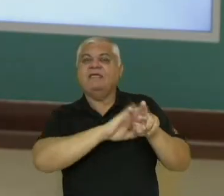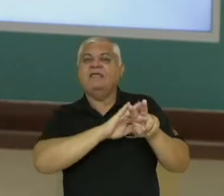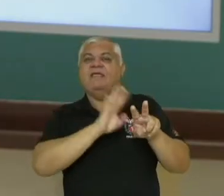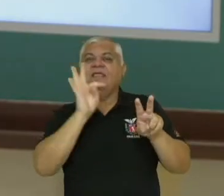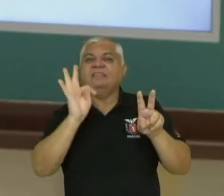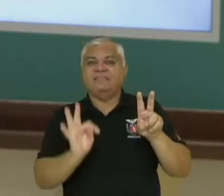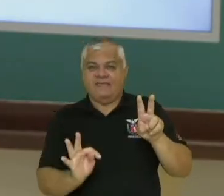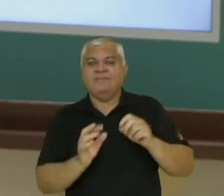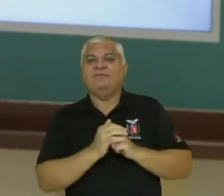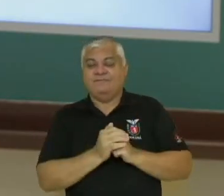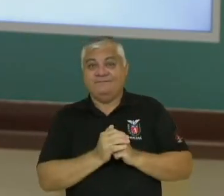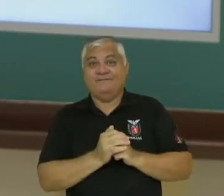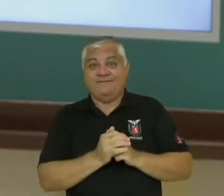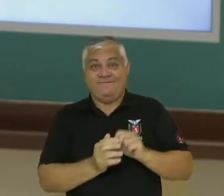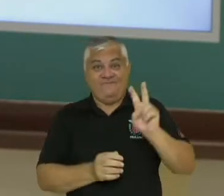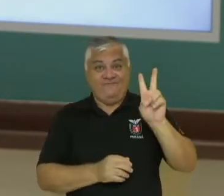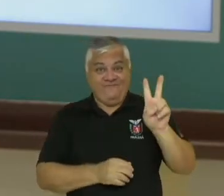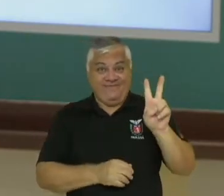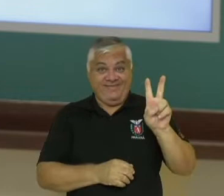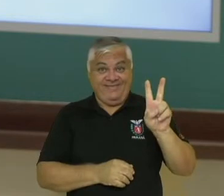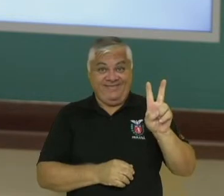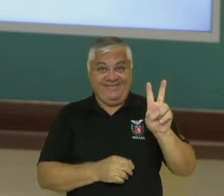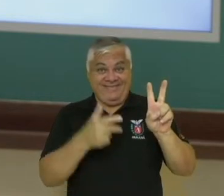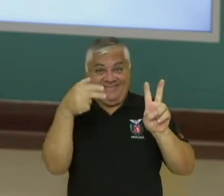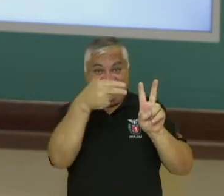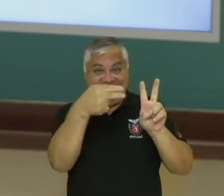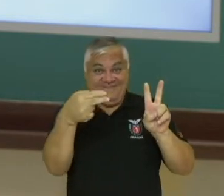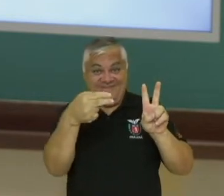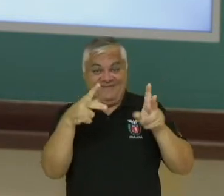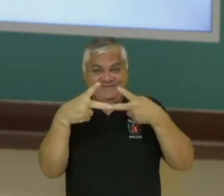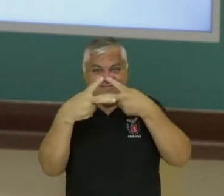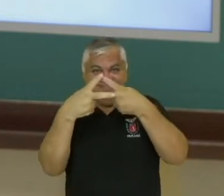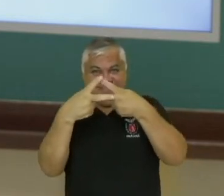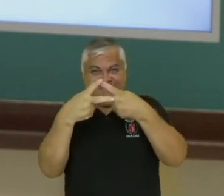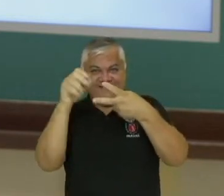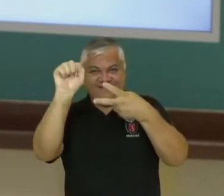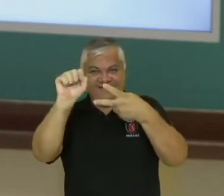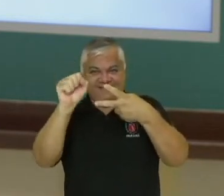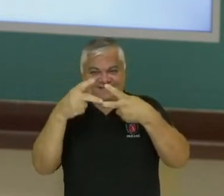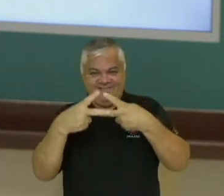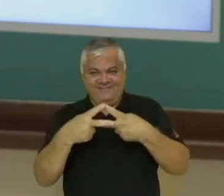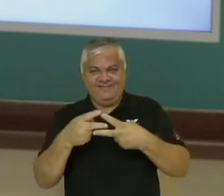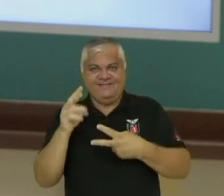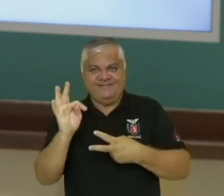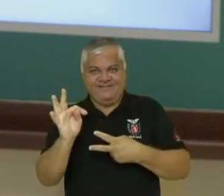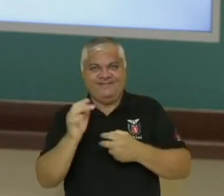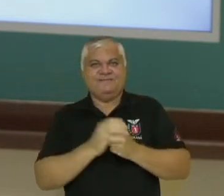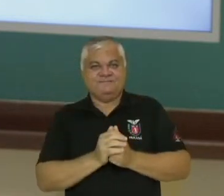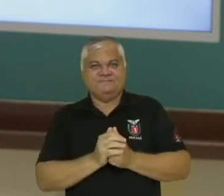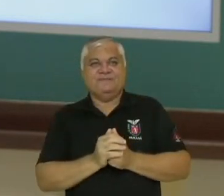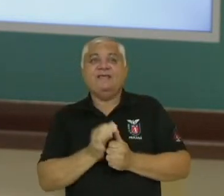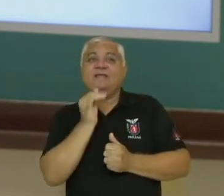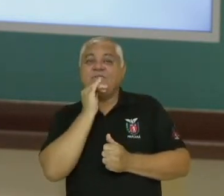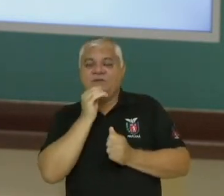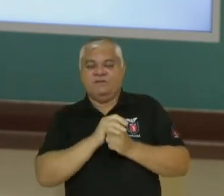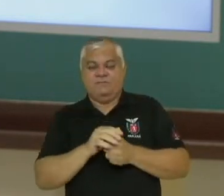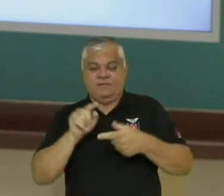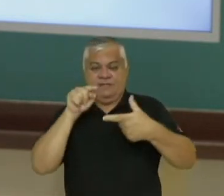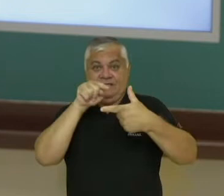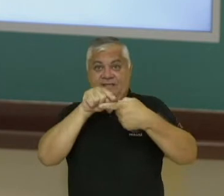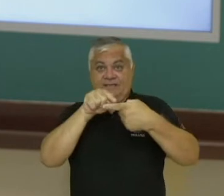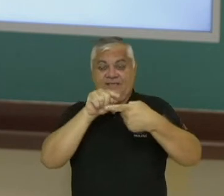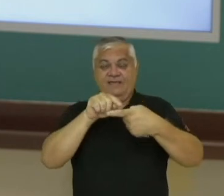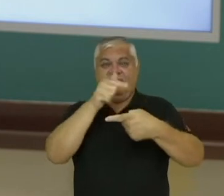igual ΔS sobre ΔT, certo? Que, ou seja, V igual 214 dividido por 3,5. Esse vai dar para